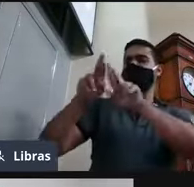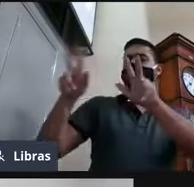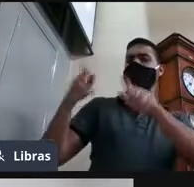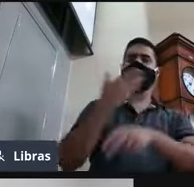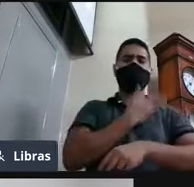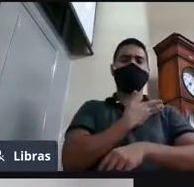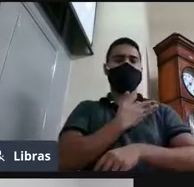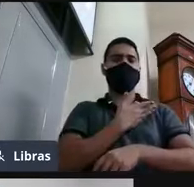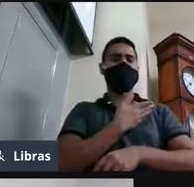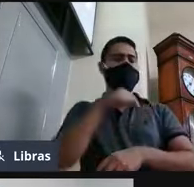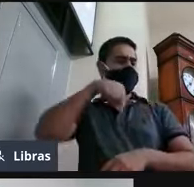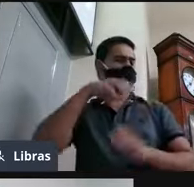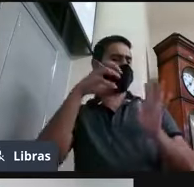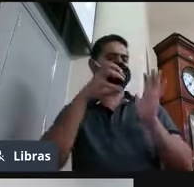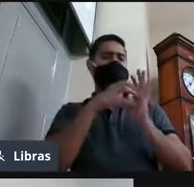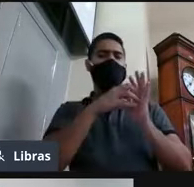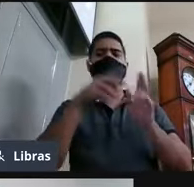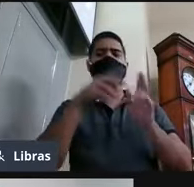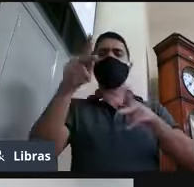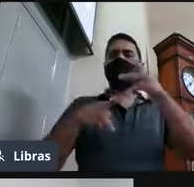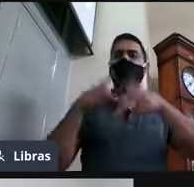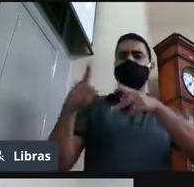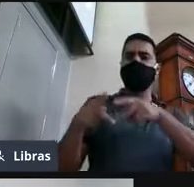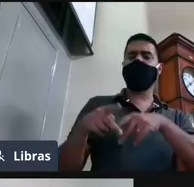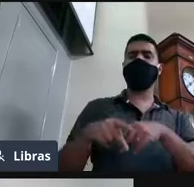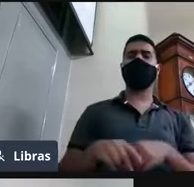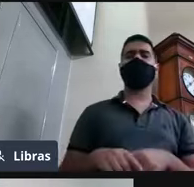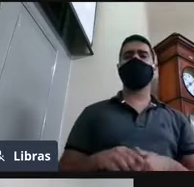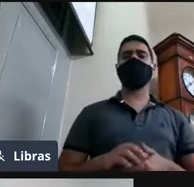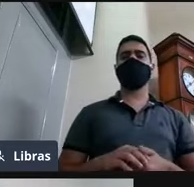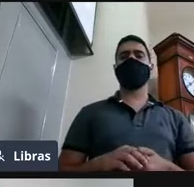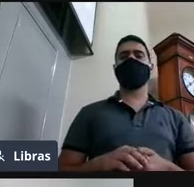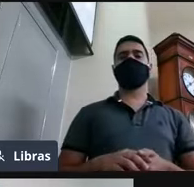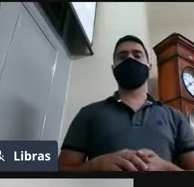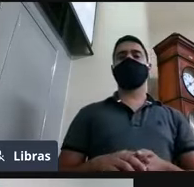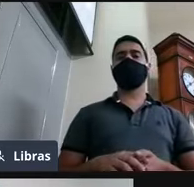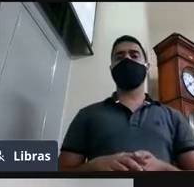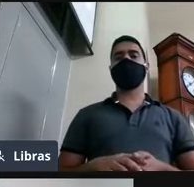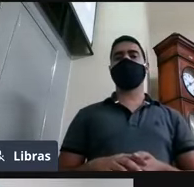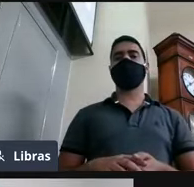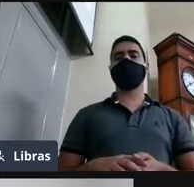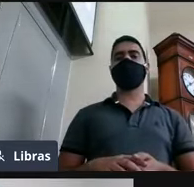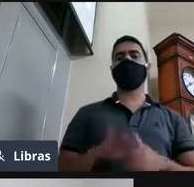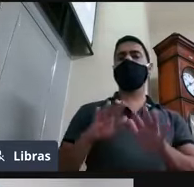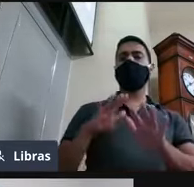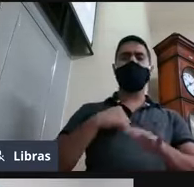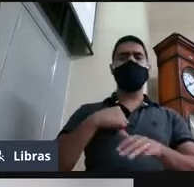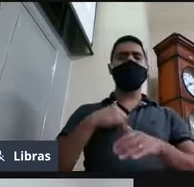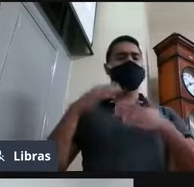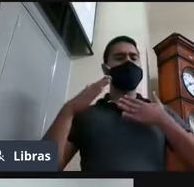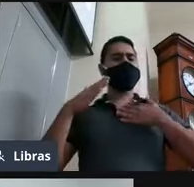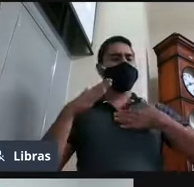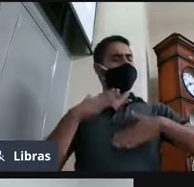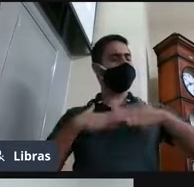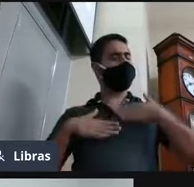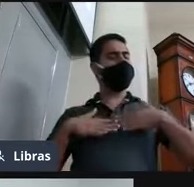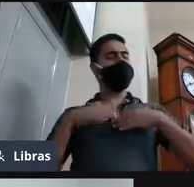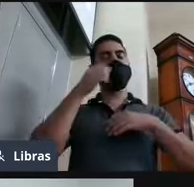colegas. Essa casa é uma casa do povo, é um parlamento do povo, mas com muita tranquilidade